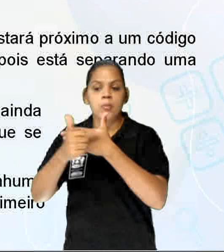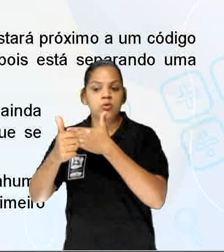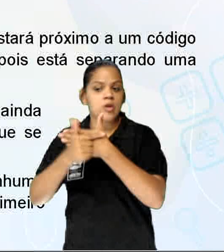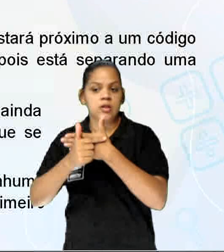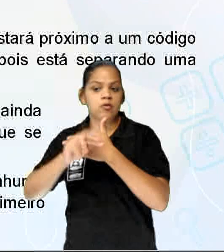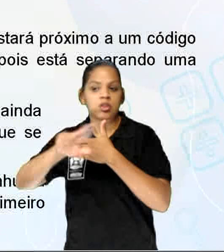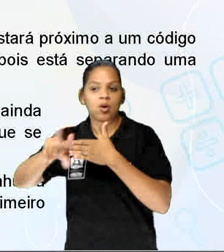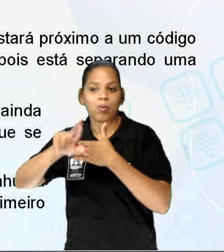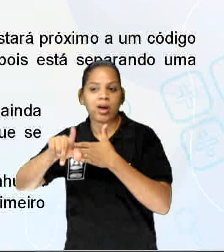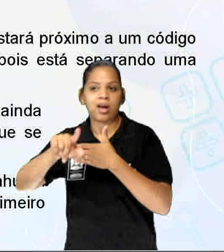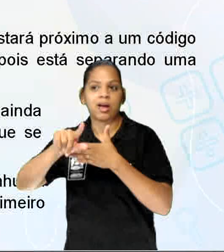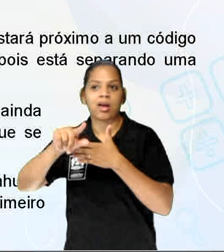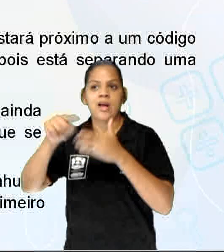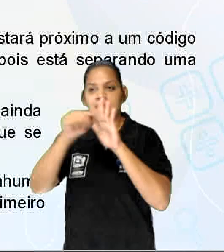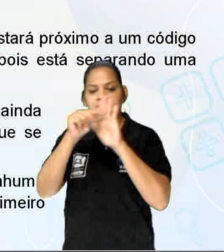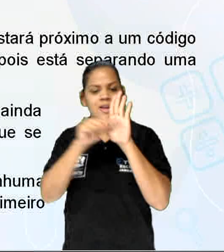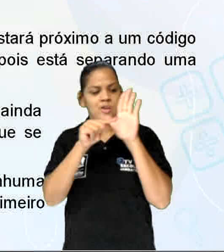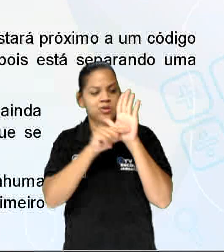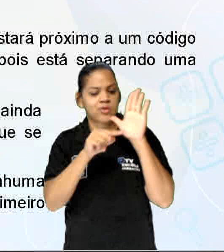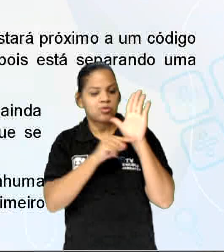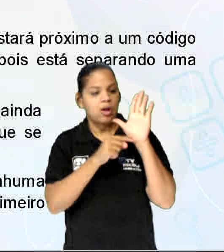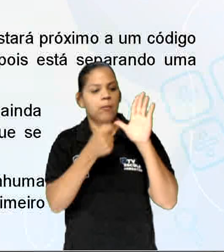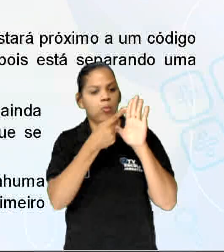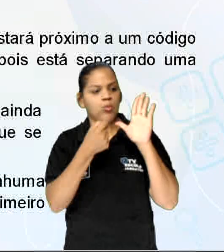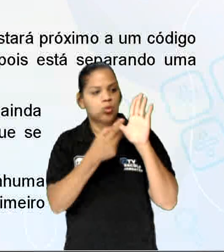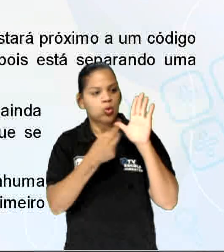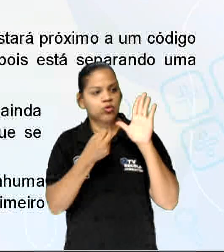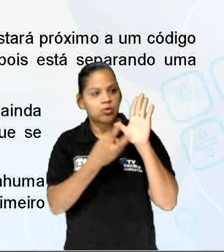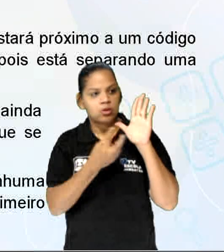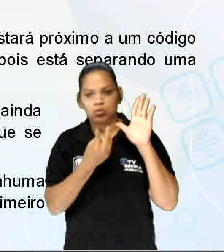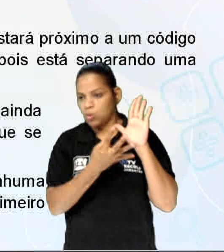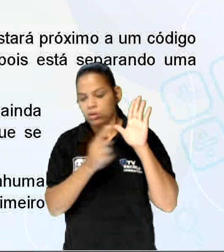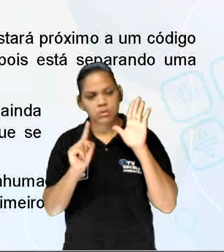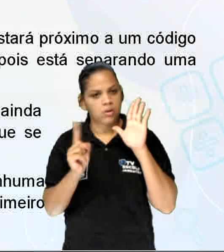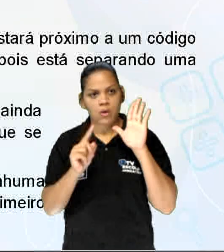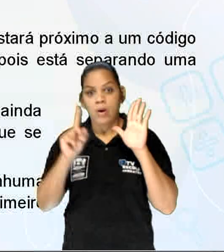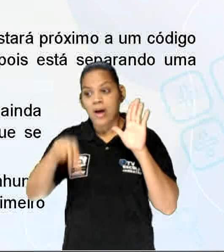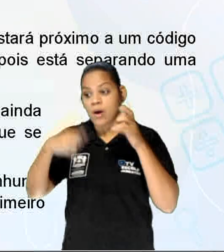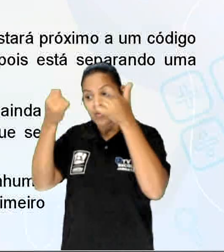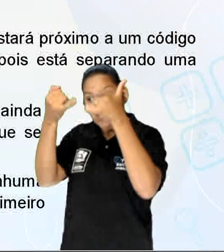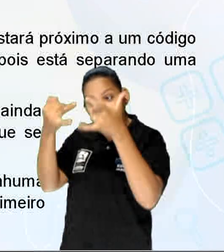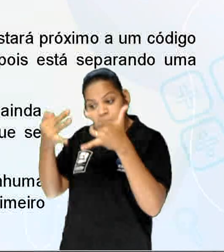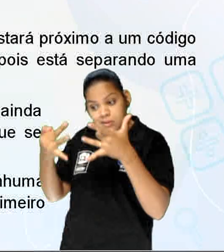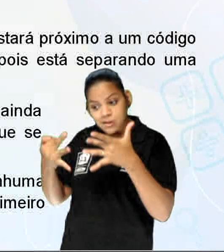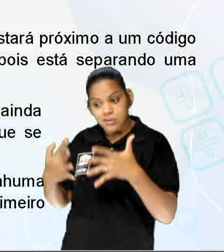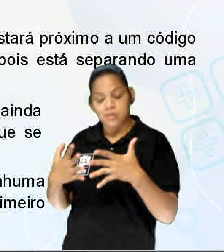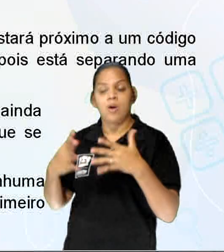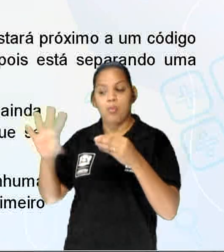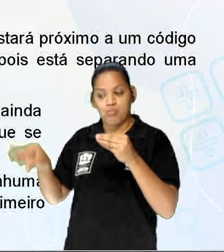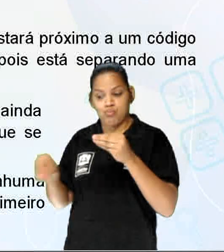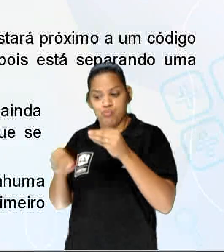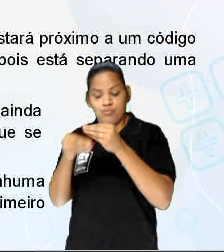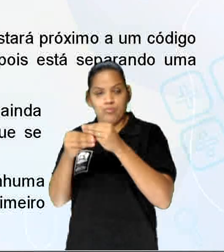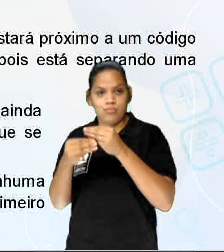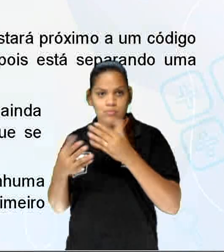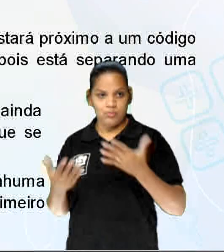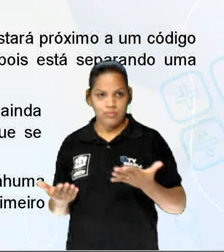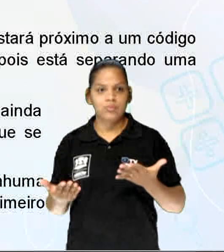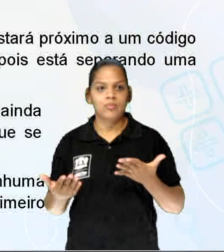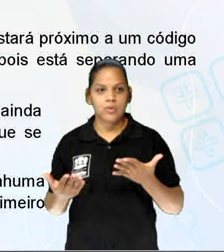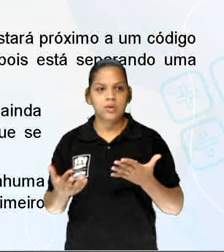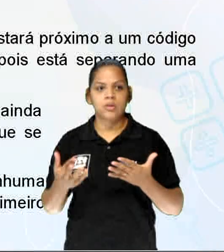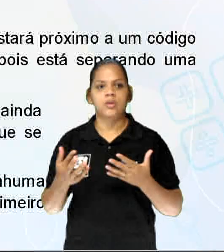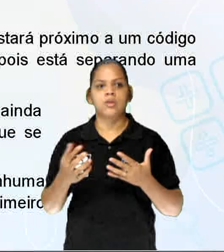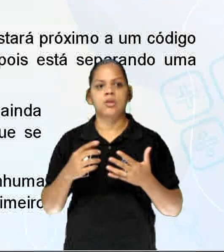uma enumeração. Ele está com a função aqui de dar uma explicação ao elemento conseguinte. Então, nossa